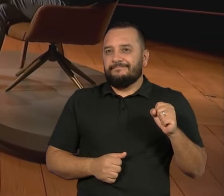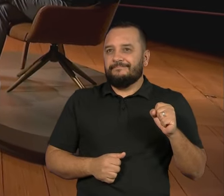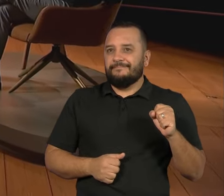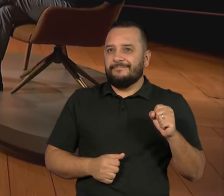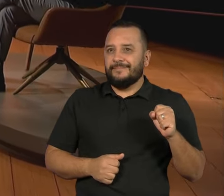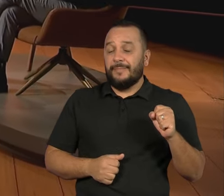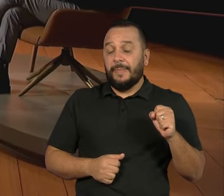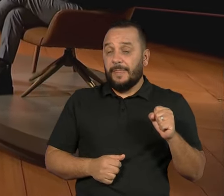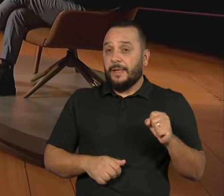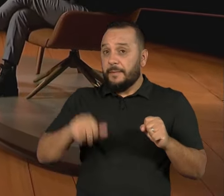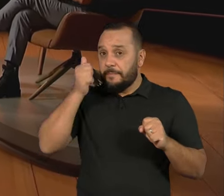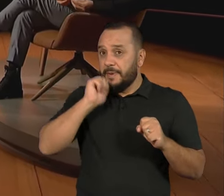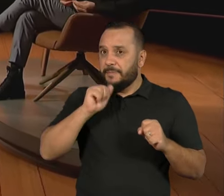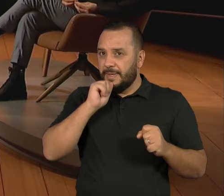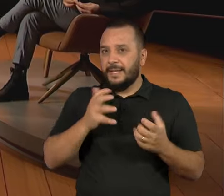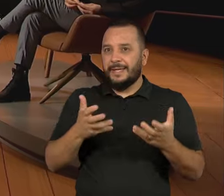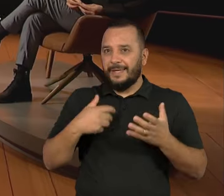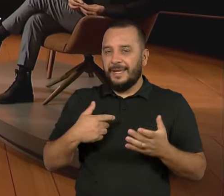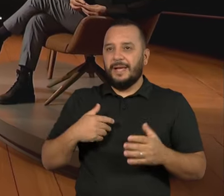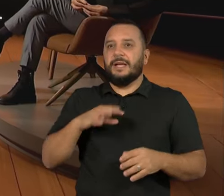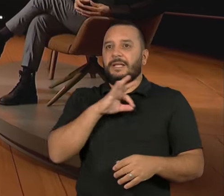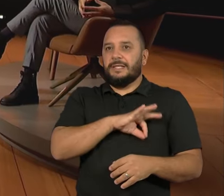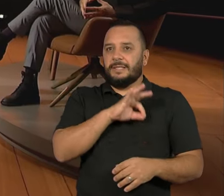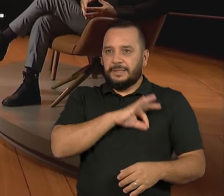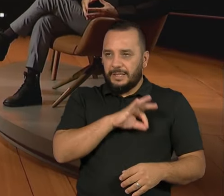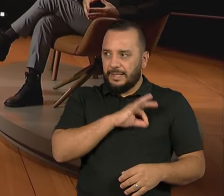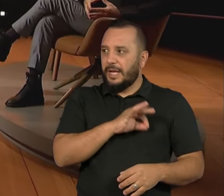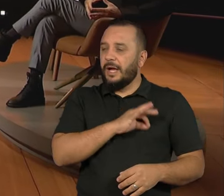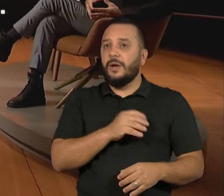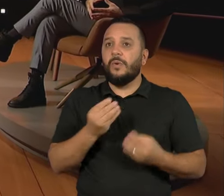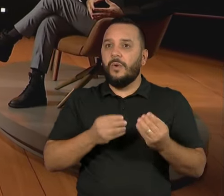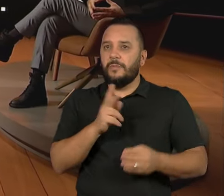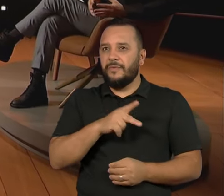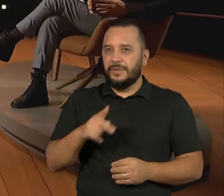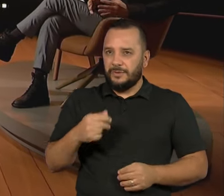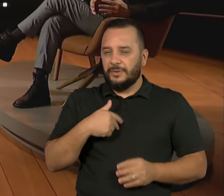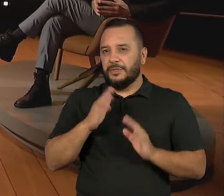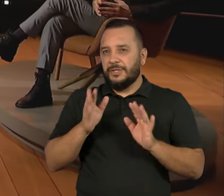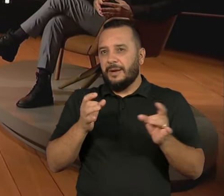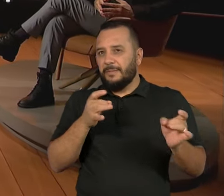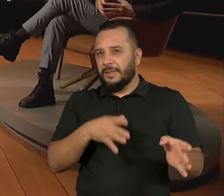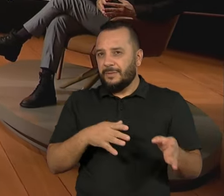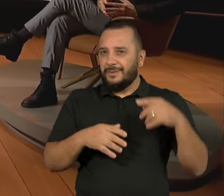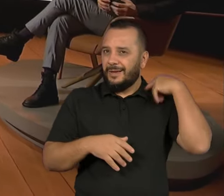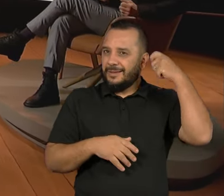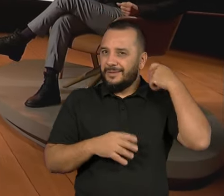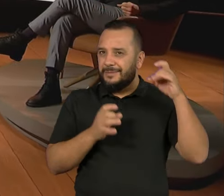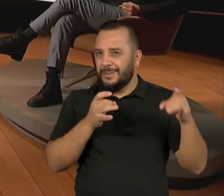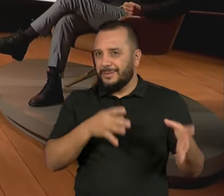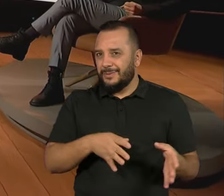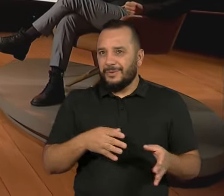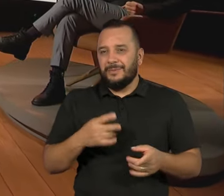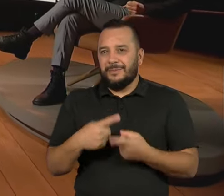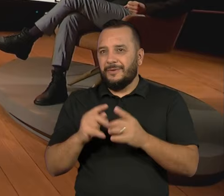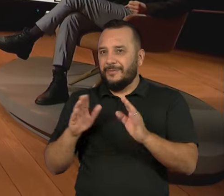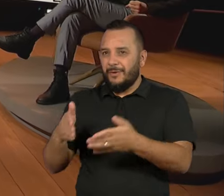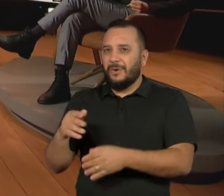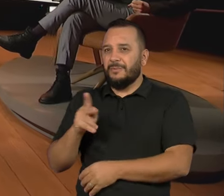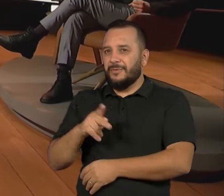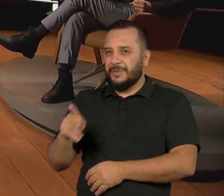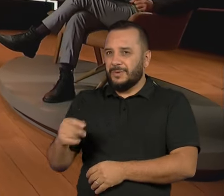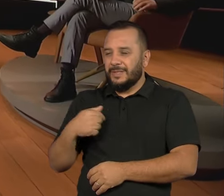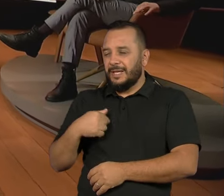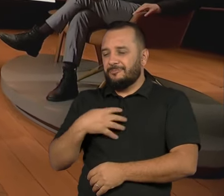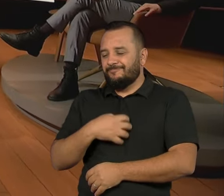e aí ela buscou a estabilidade econômica como professora, abandonou a carreira durante muito tempo, tinha uma amargura por